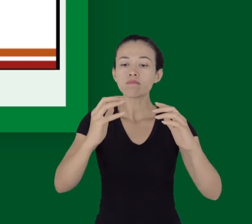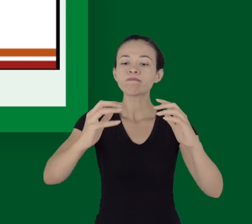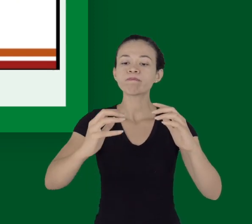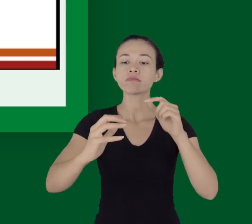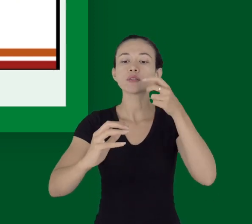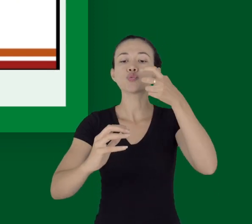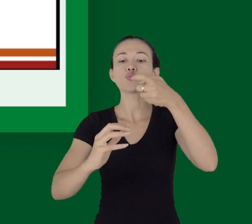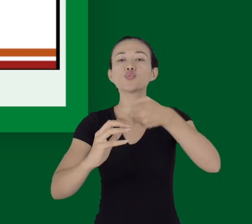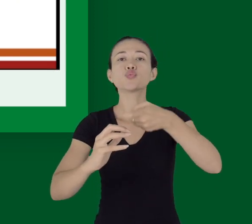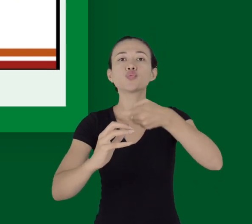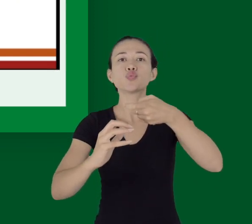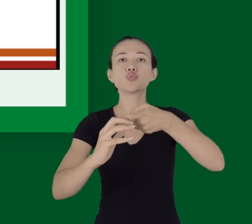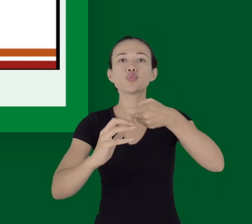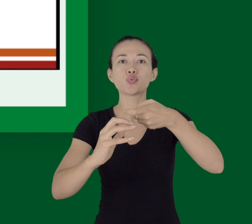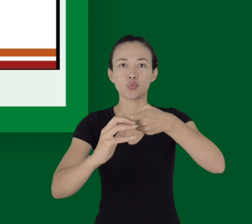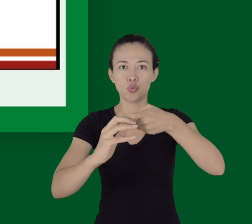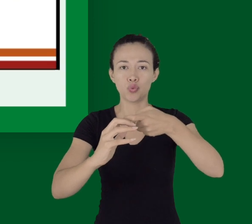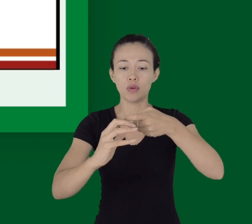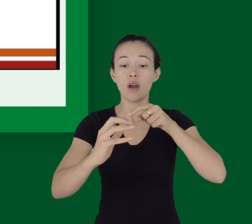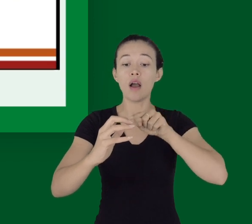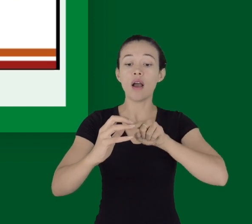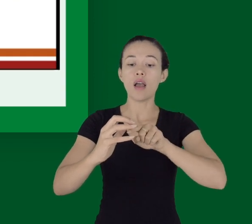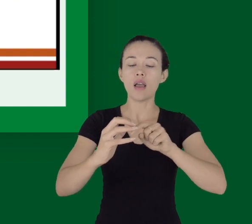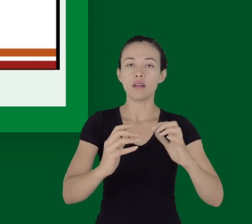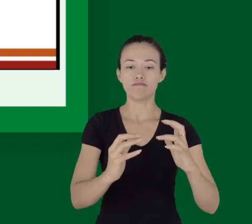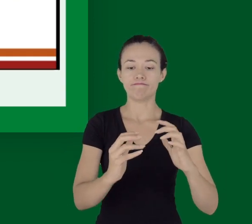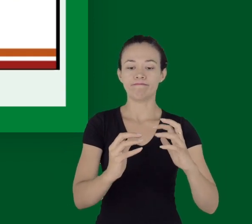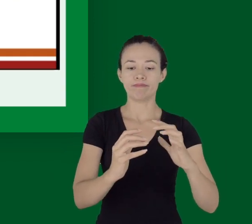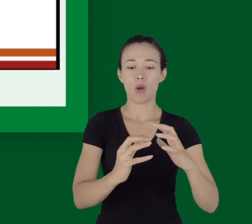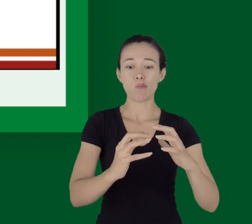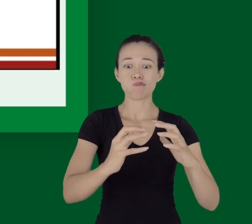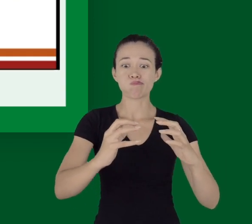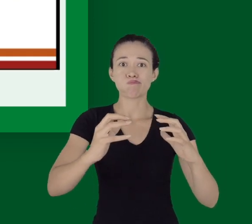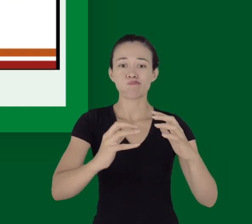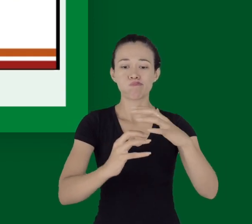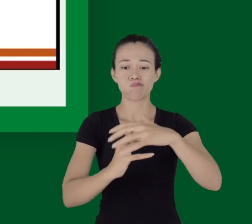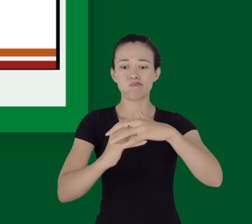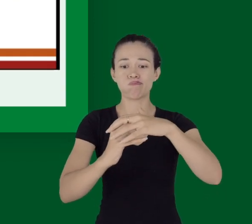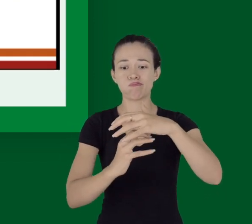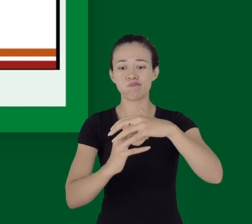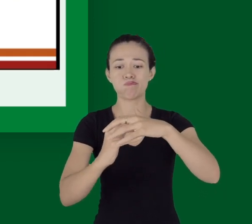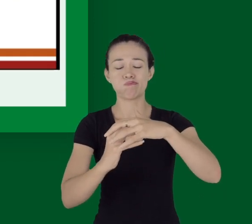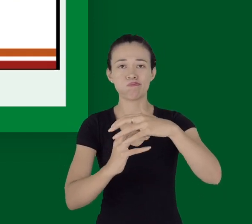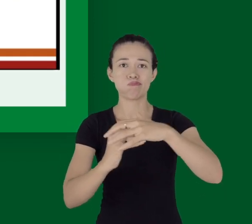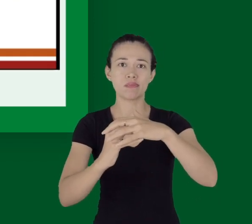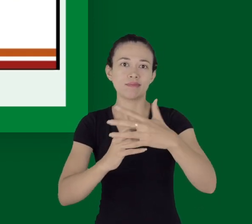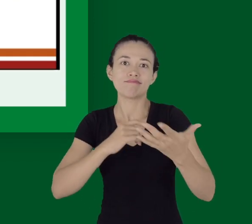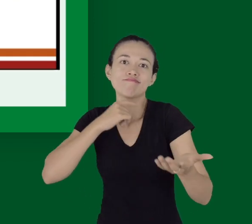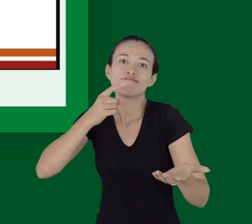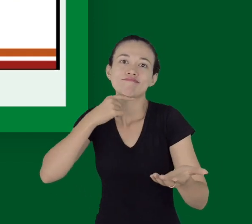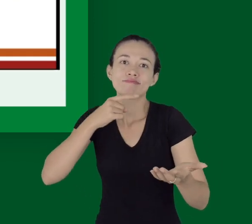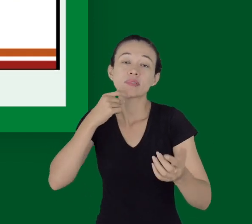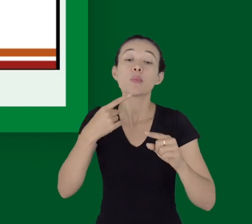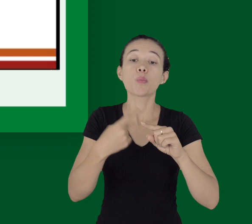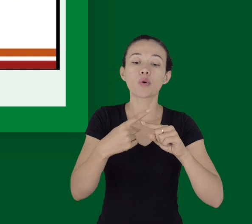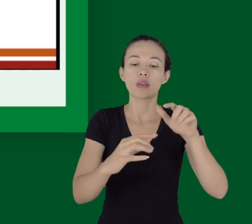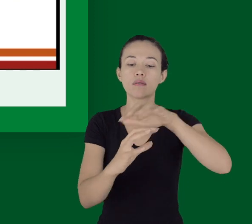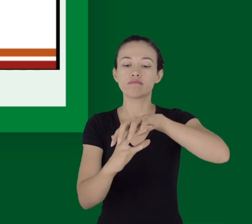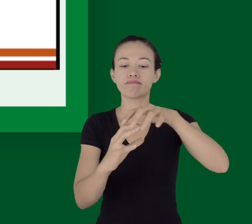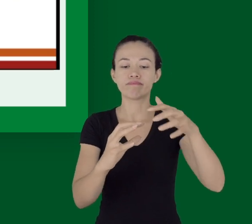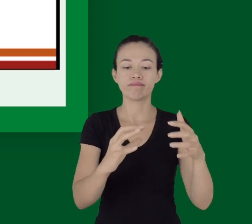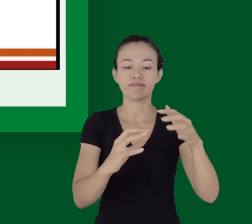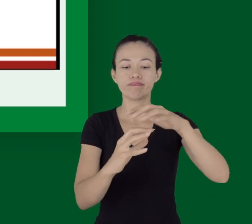craniana, esse processo ele gera uma autocompressão do cérebro, porque a calota craniana ela não expande, ela